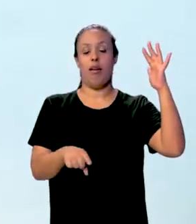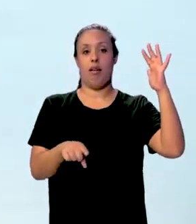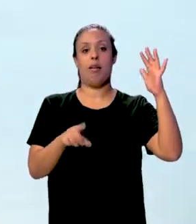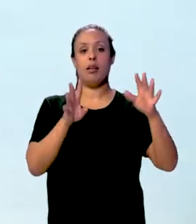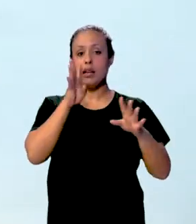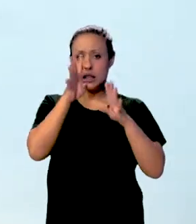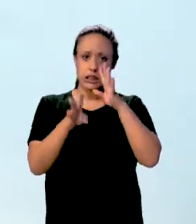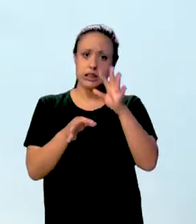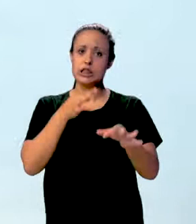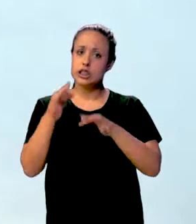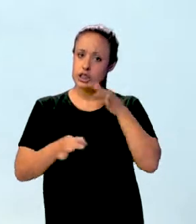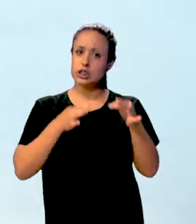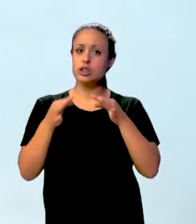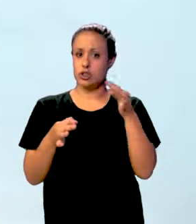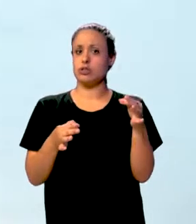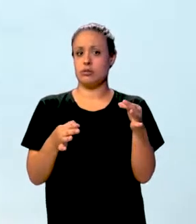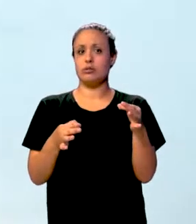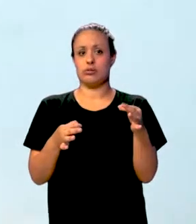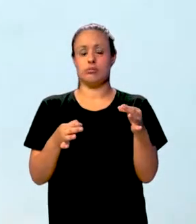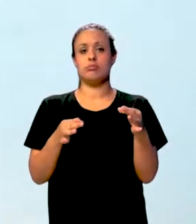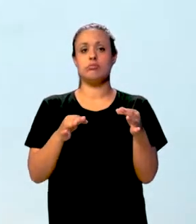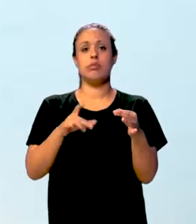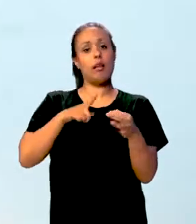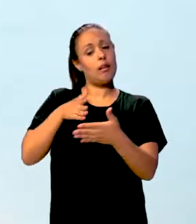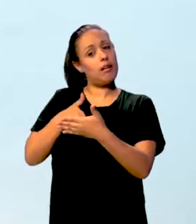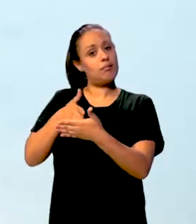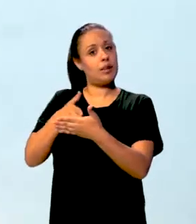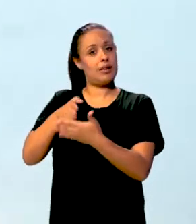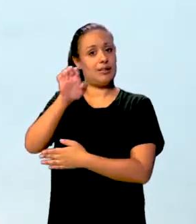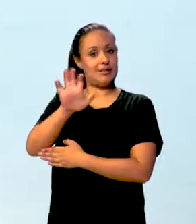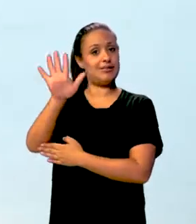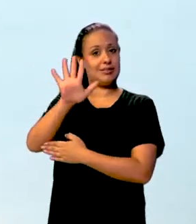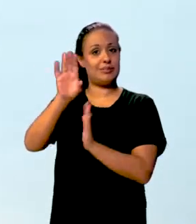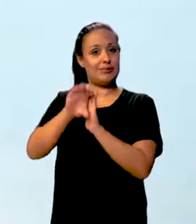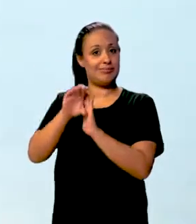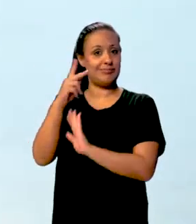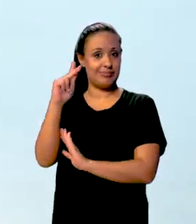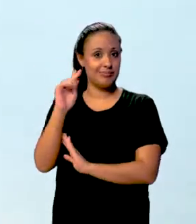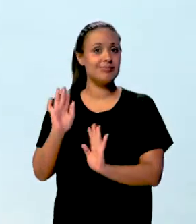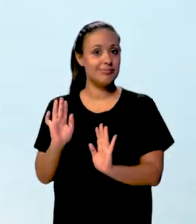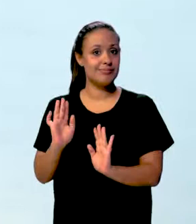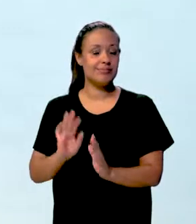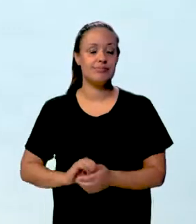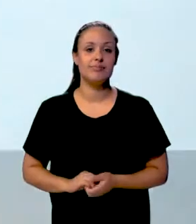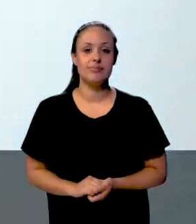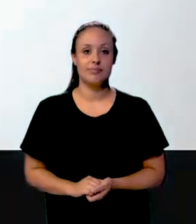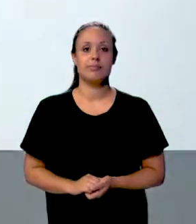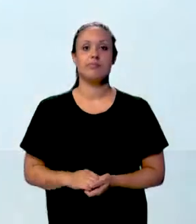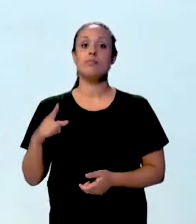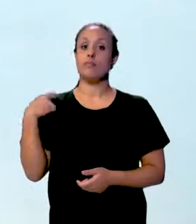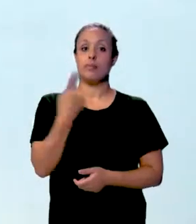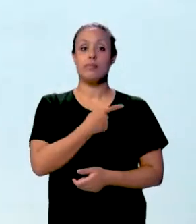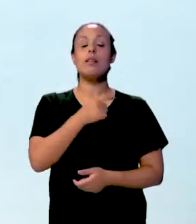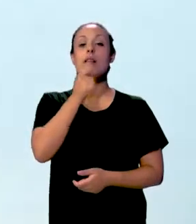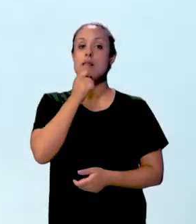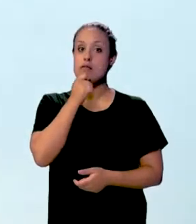questões e refletir de maneira mais crítica sobre o alcance e o limite dessas contribuições europeias para o nosso contexto.